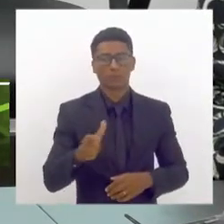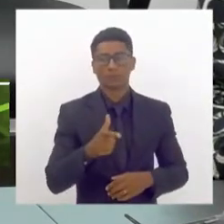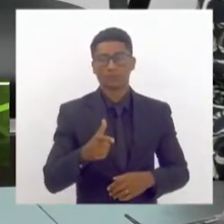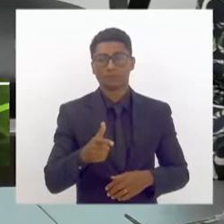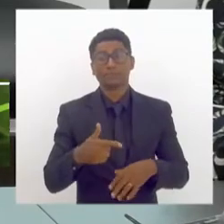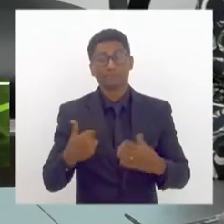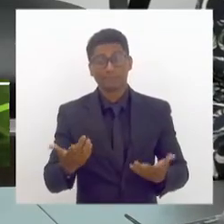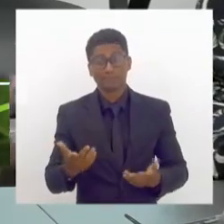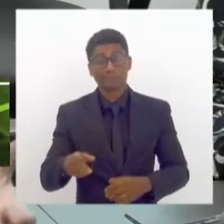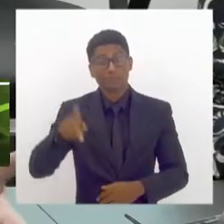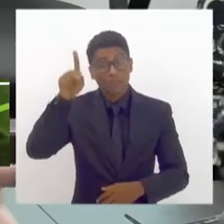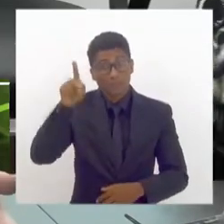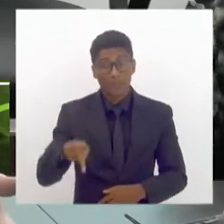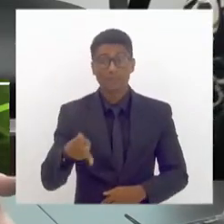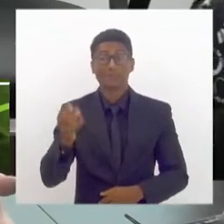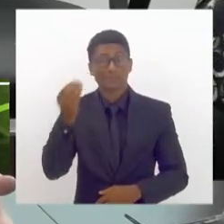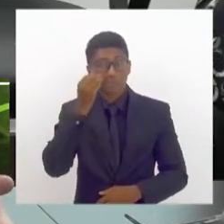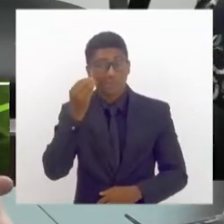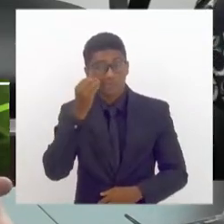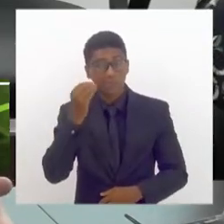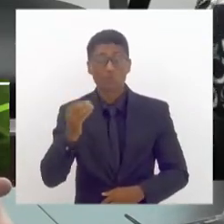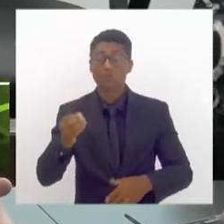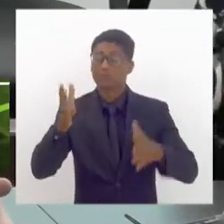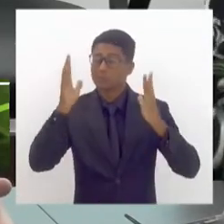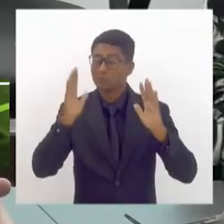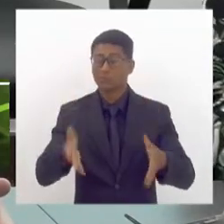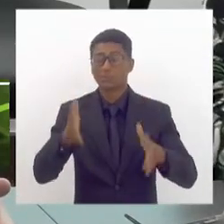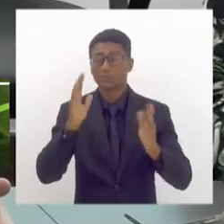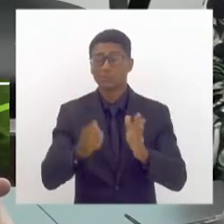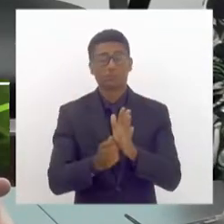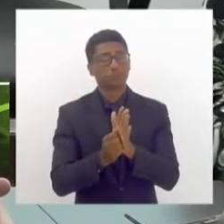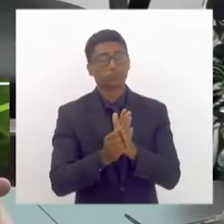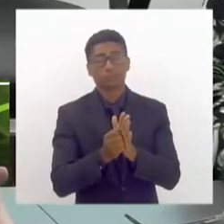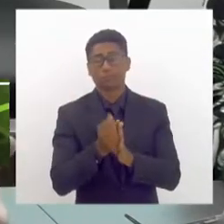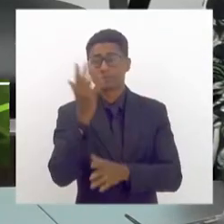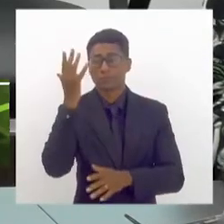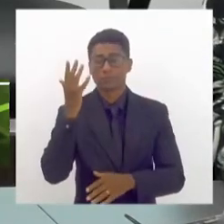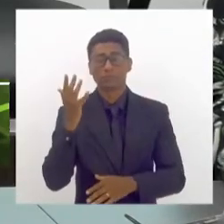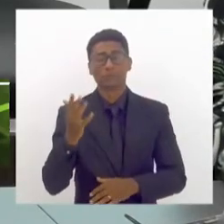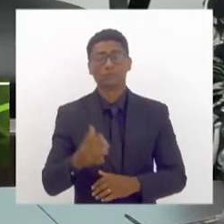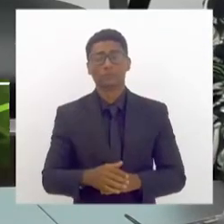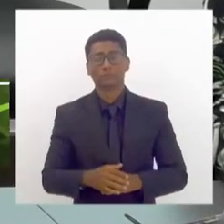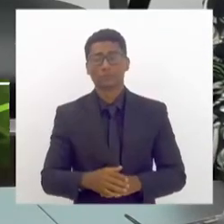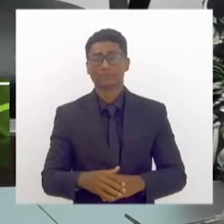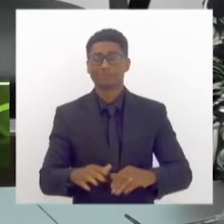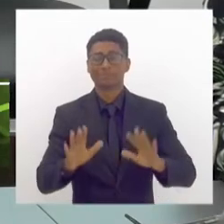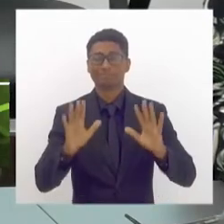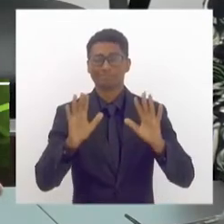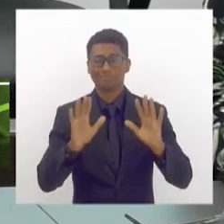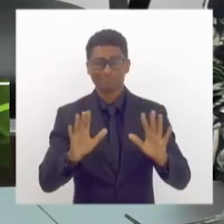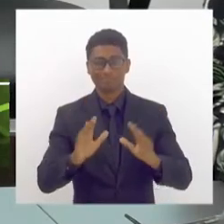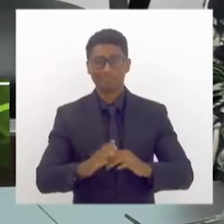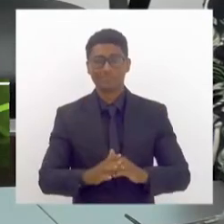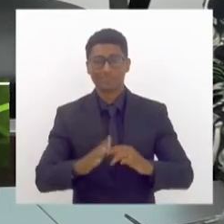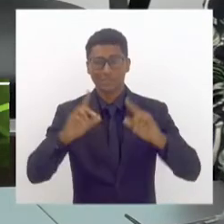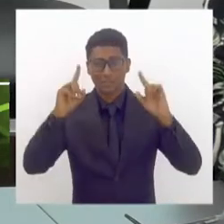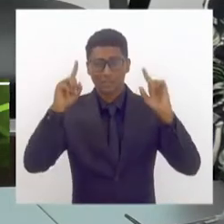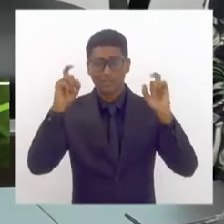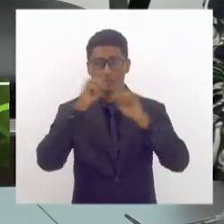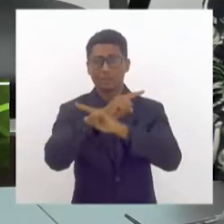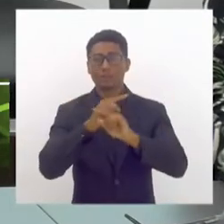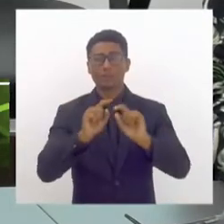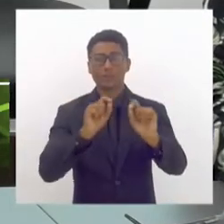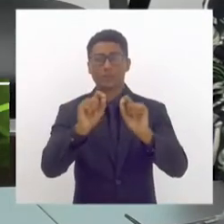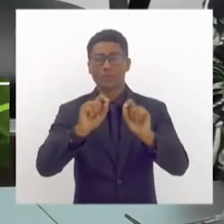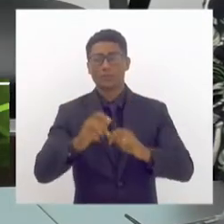já tentou, de várias formas, fazer essa questão, só que esbarrou numa dificuldade muito